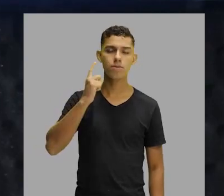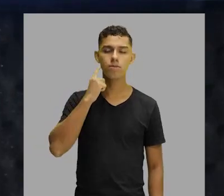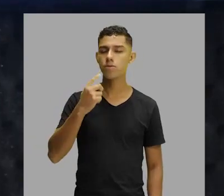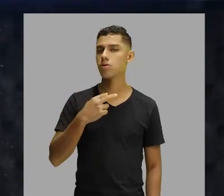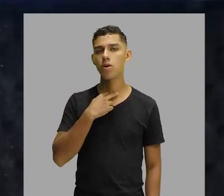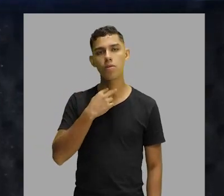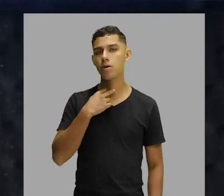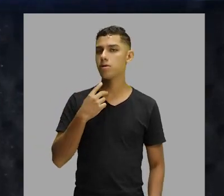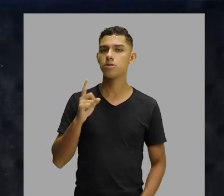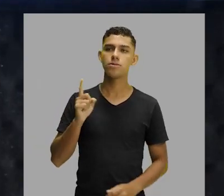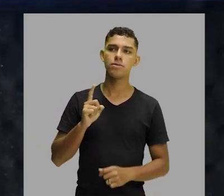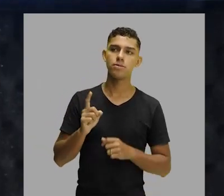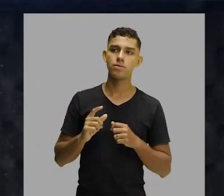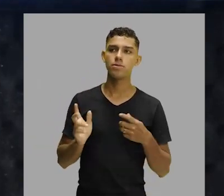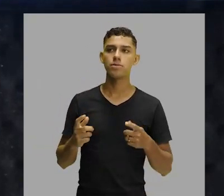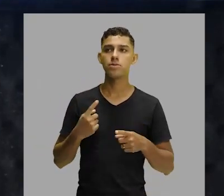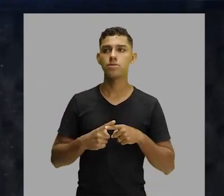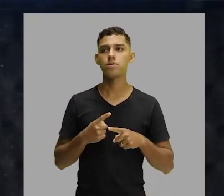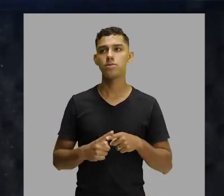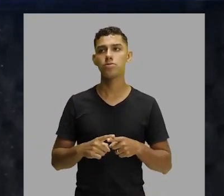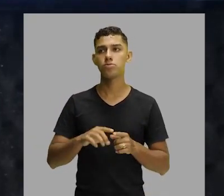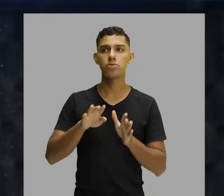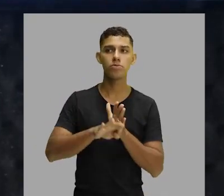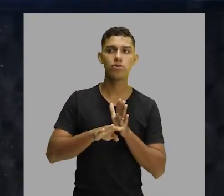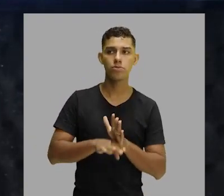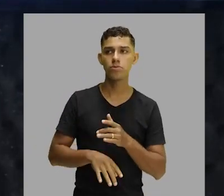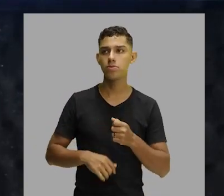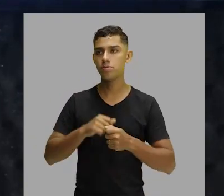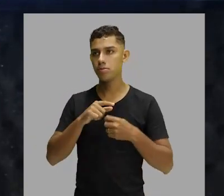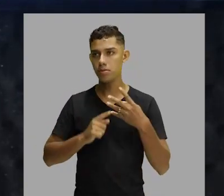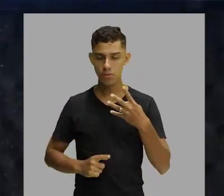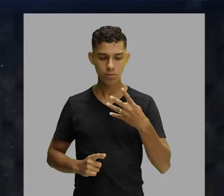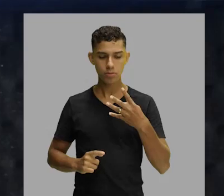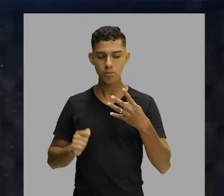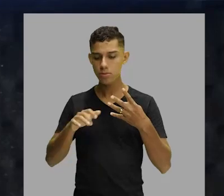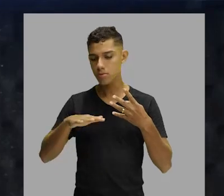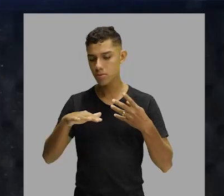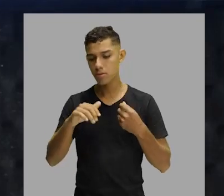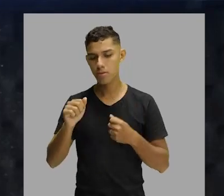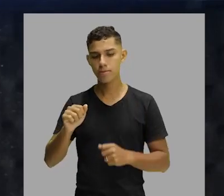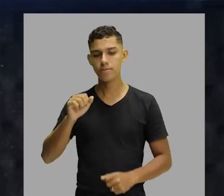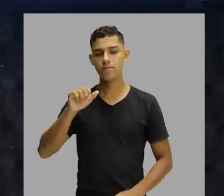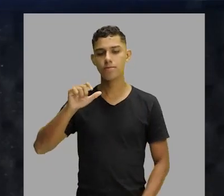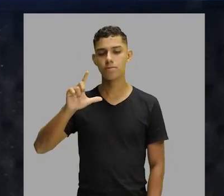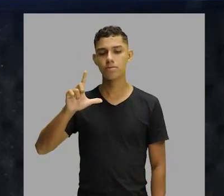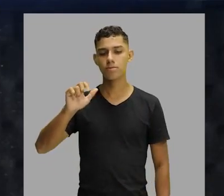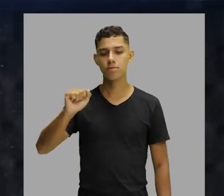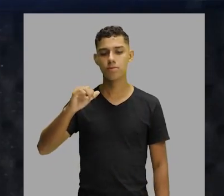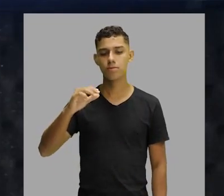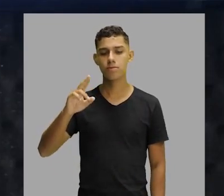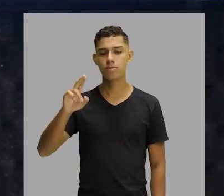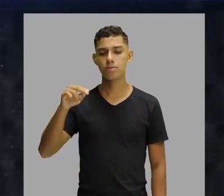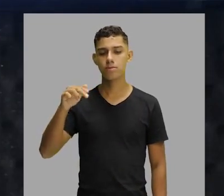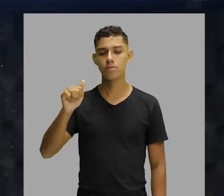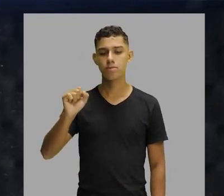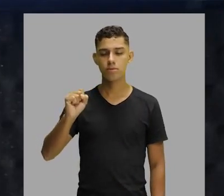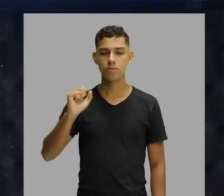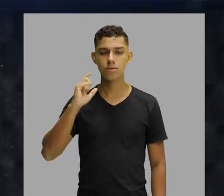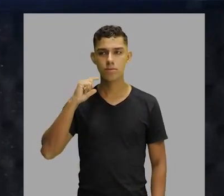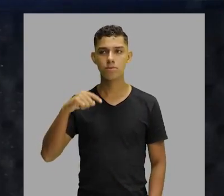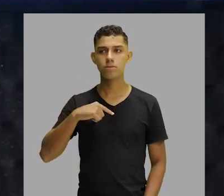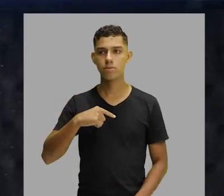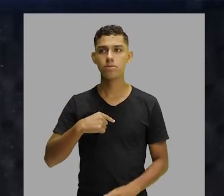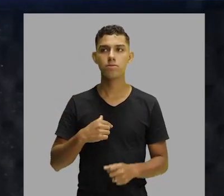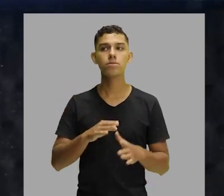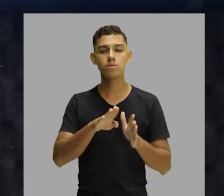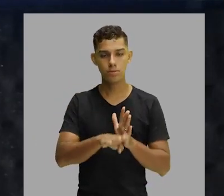pentavalente porque tem que ter menos de 4, né, para poder causar o buraco, entendeu? Para poder causar essa falta. Então tem que